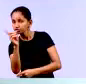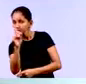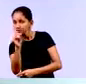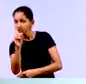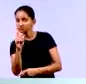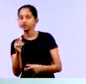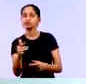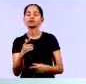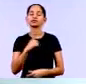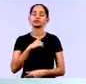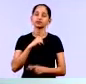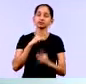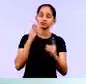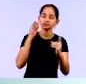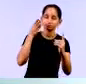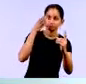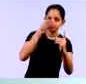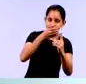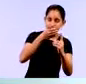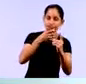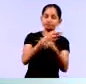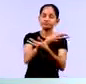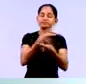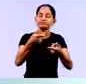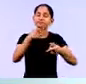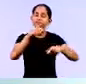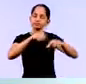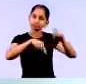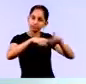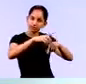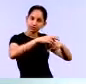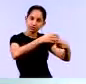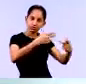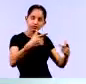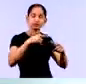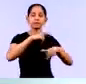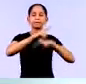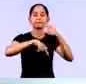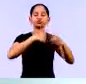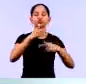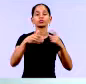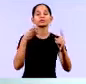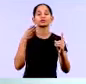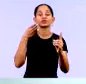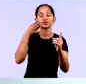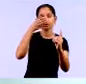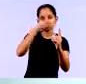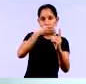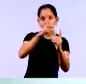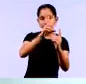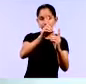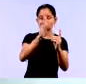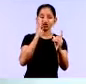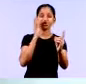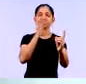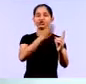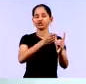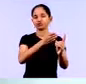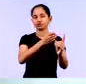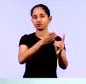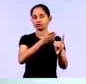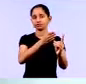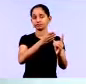ter orçamento de matérias-primas e o orçamento de mão de obra. Esses 2 são custos